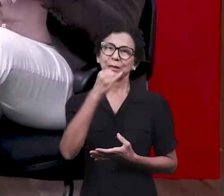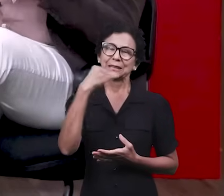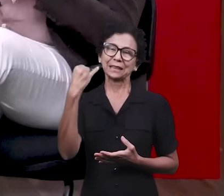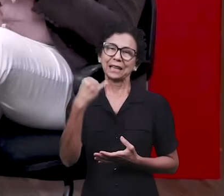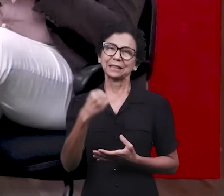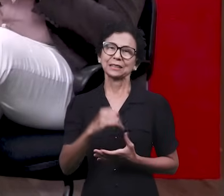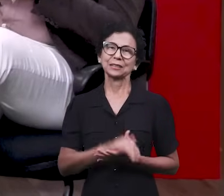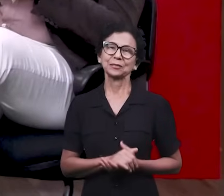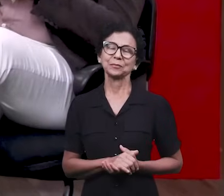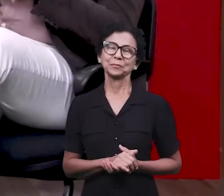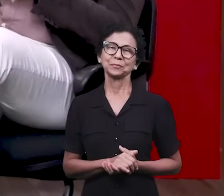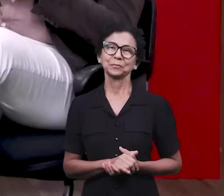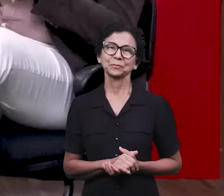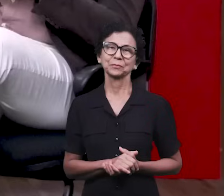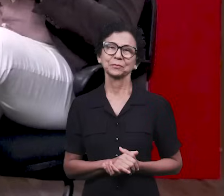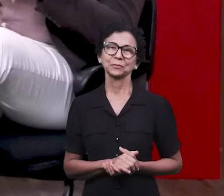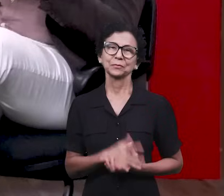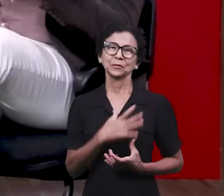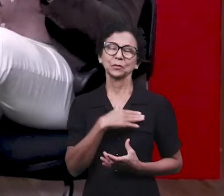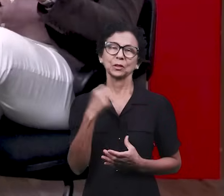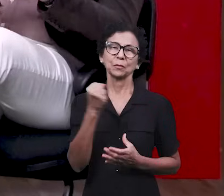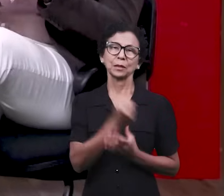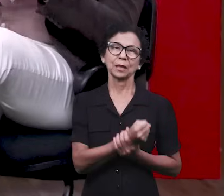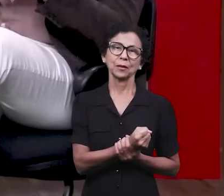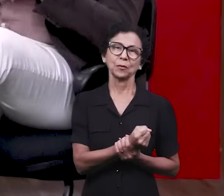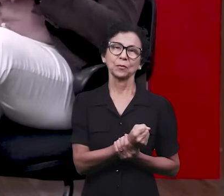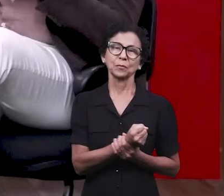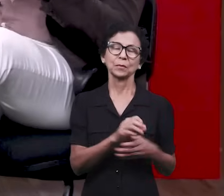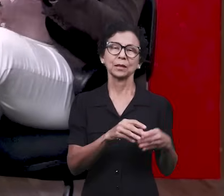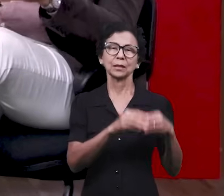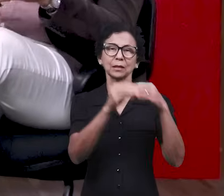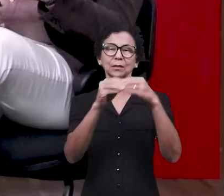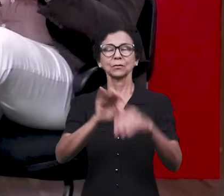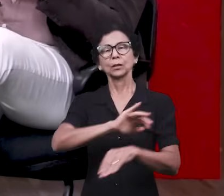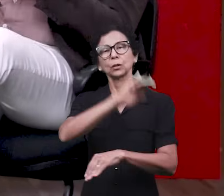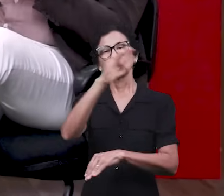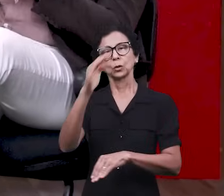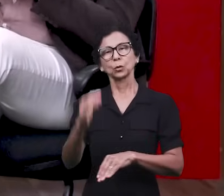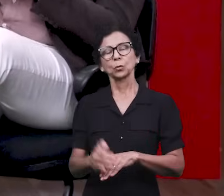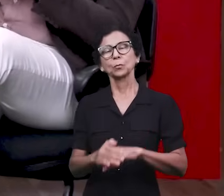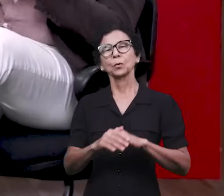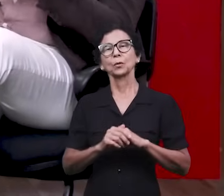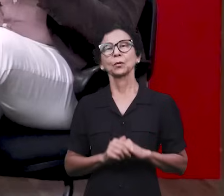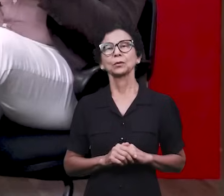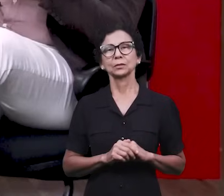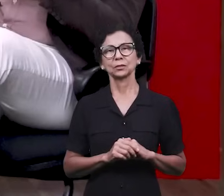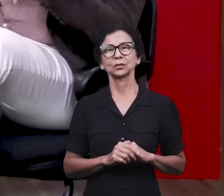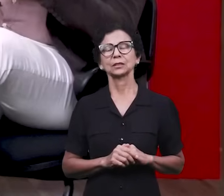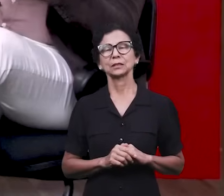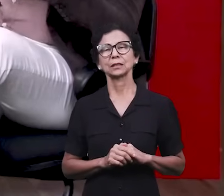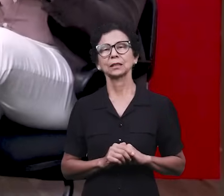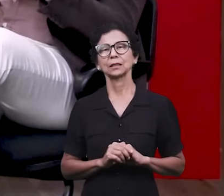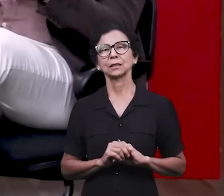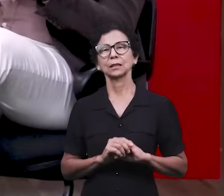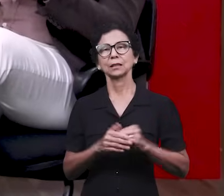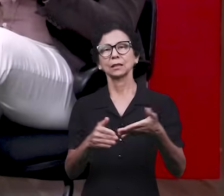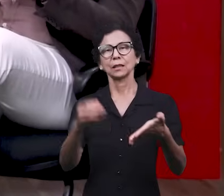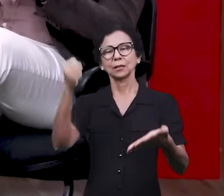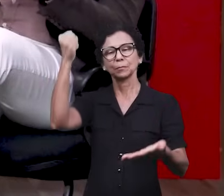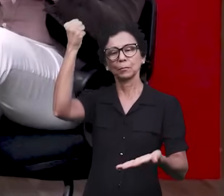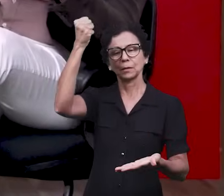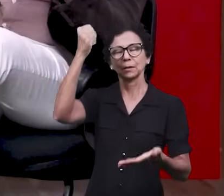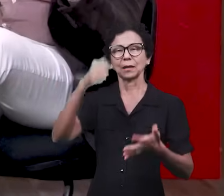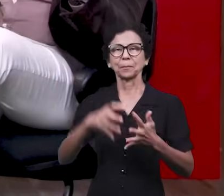que Abraão levou Isaque. Então, Hebrom, finalmente nós temos ali um fechamento